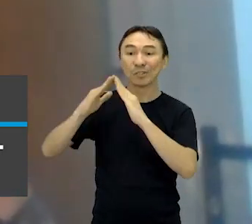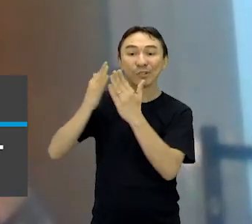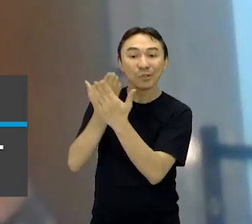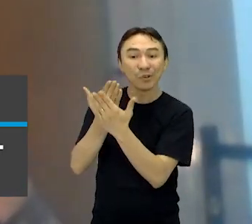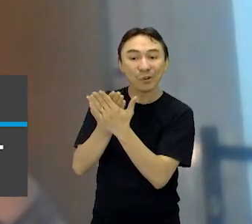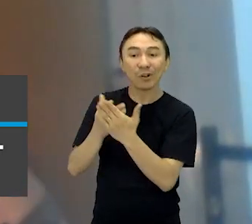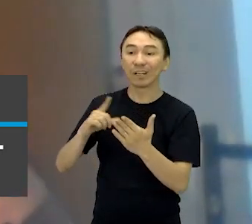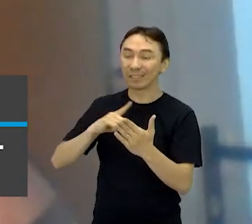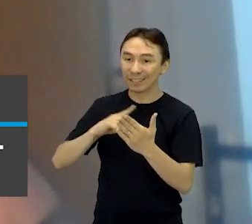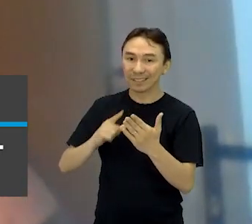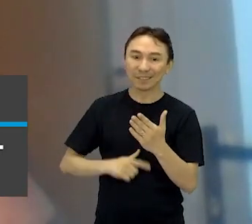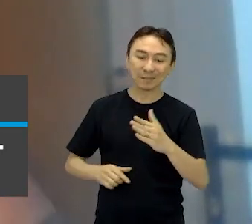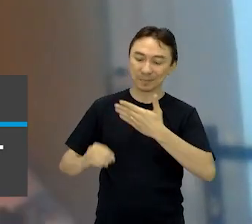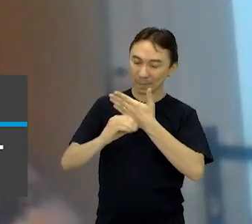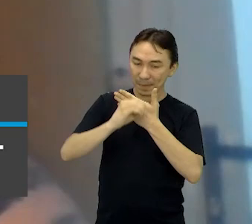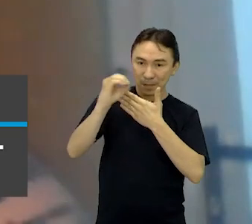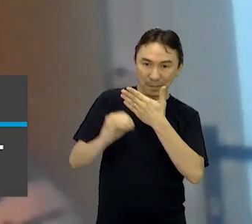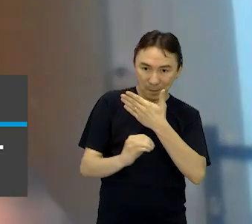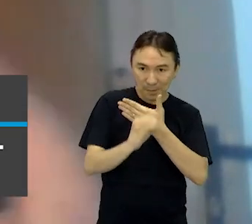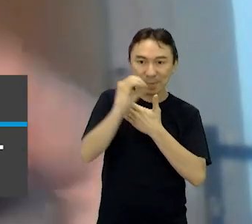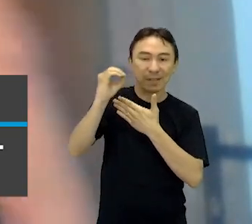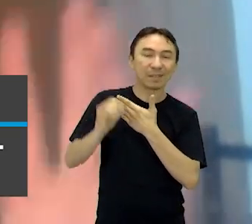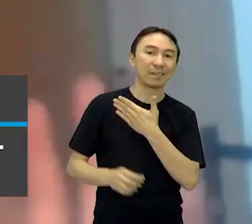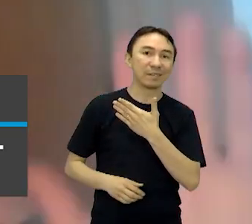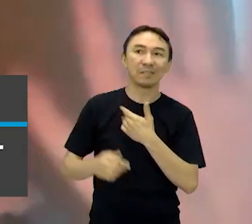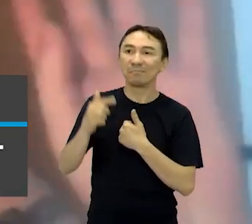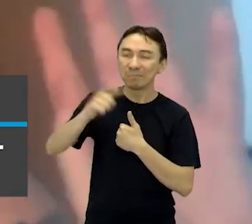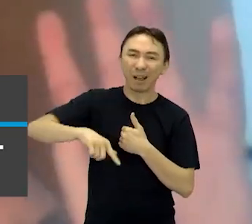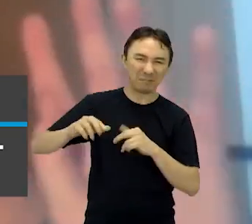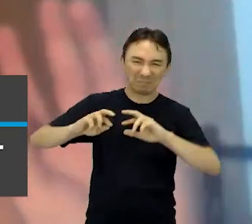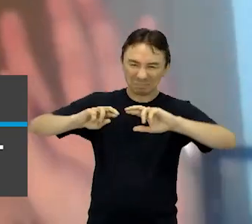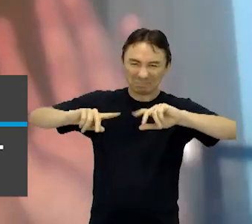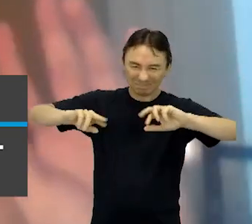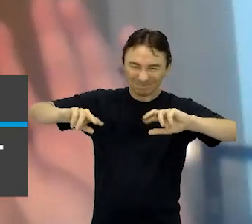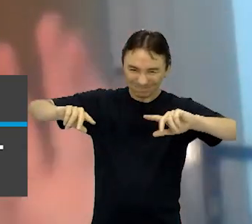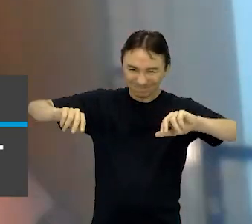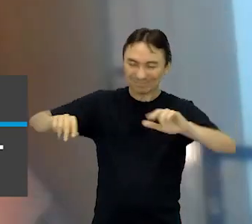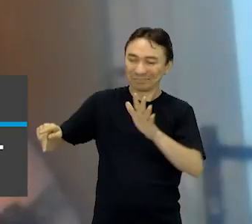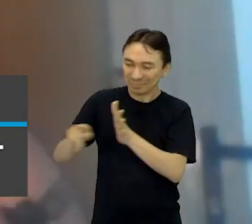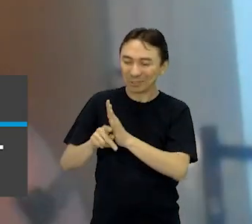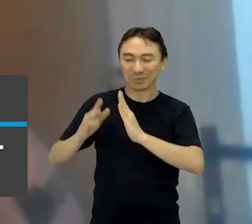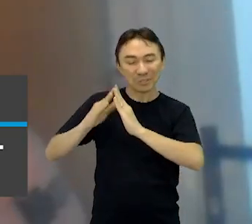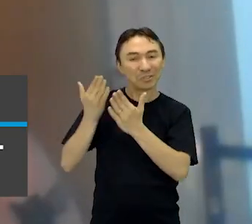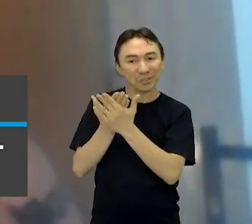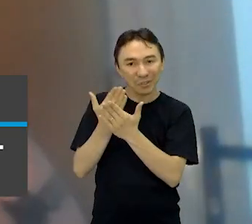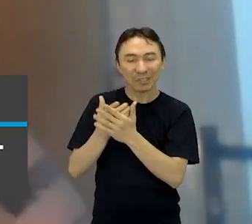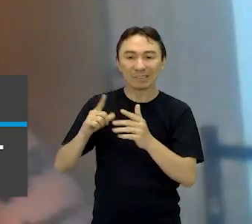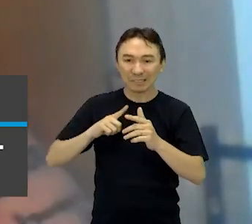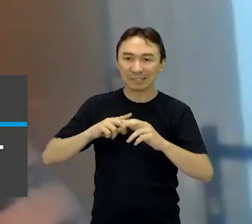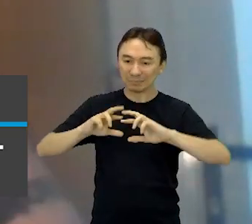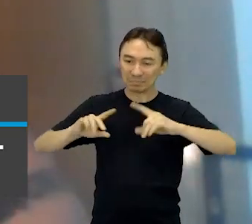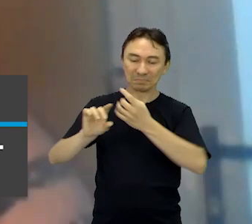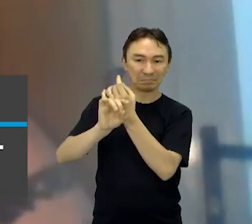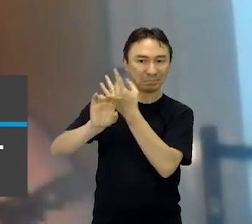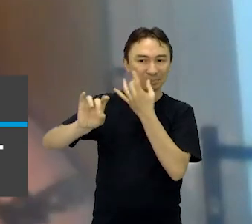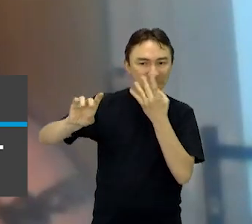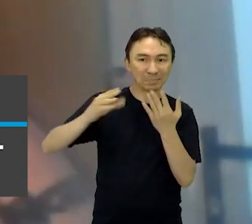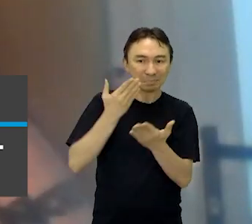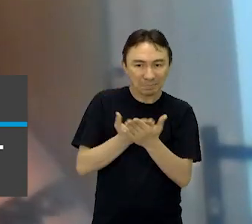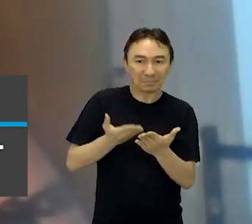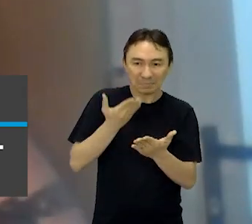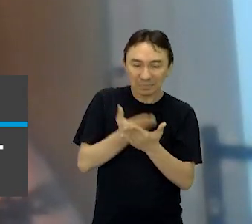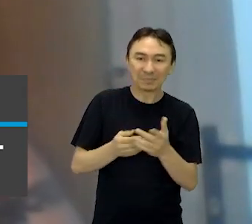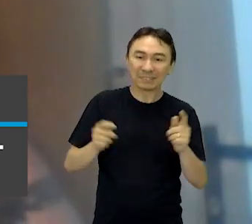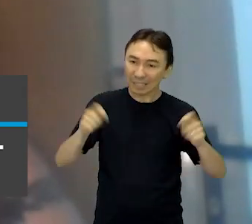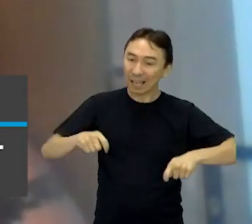pelas ferramentas que a escola fornece, né? Então, a gente vai se reinventando, não é verdade? Aí, vamos trazer ainda mais para a